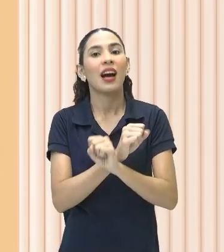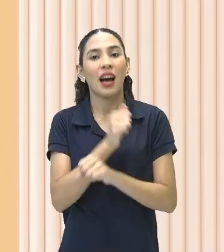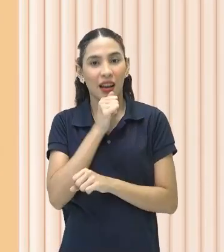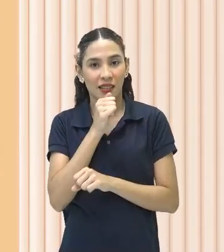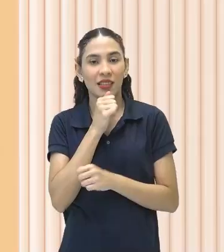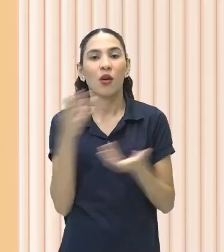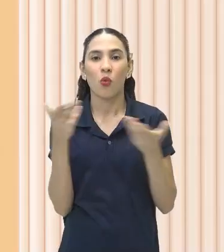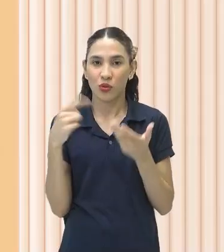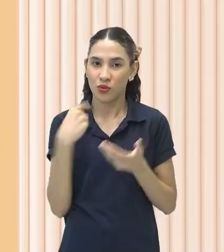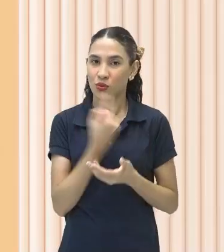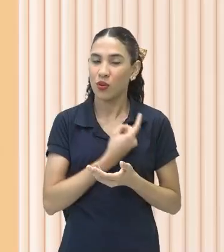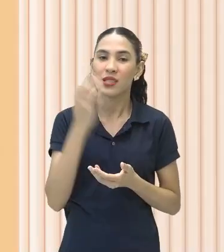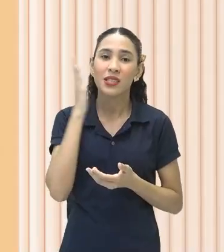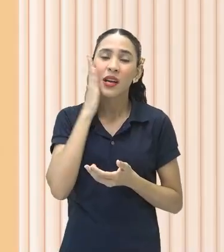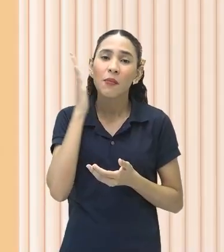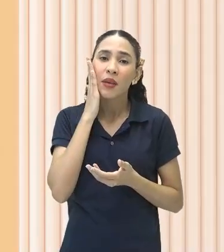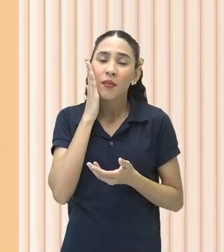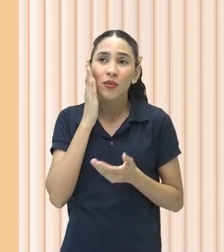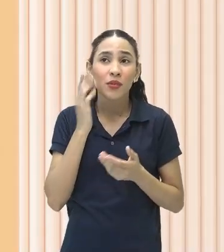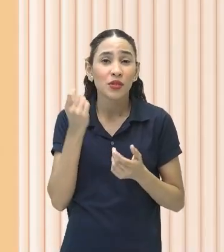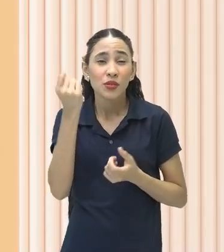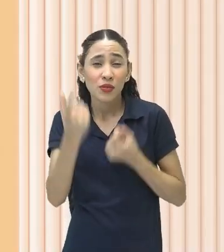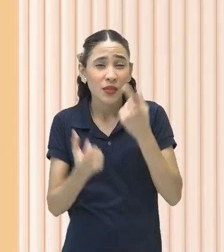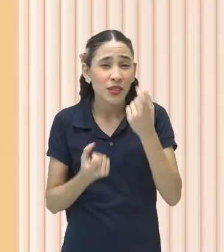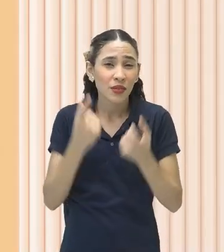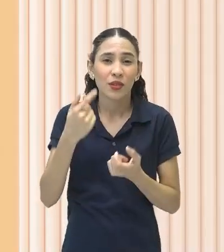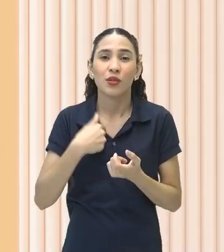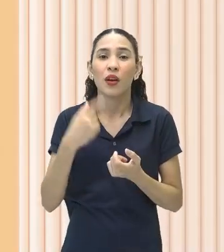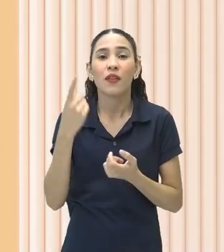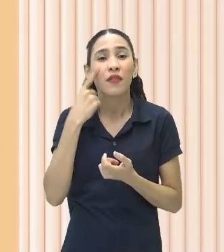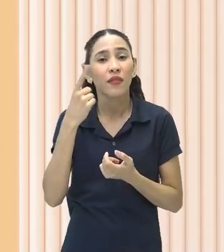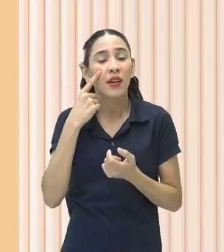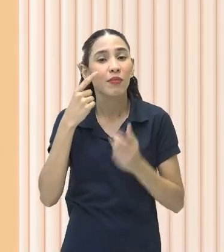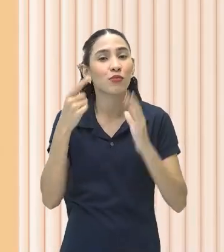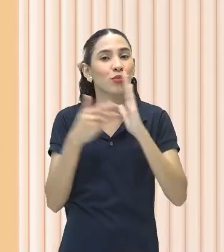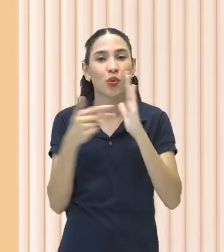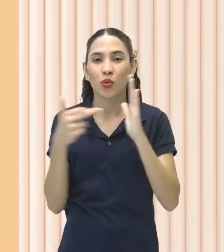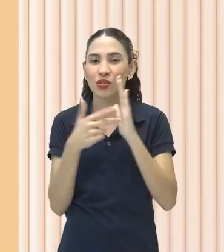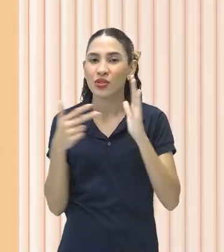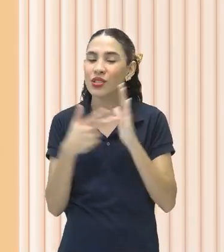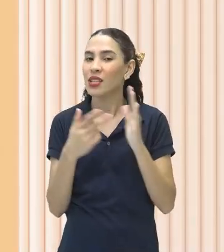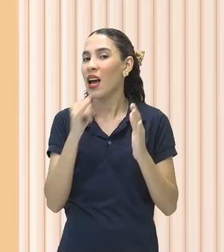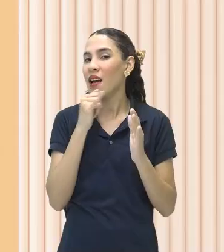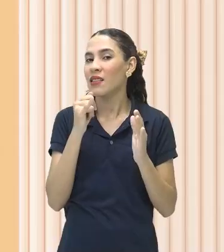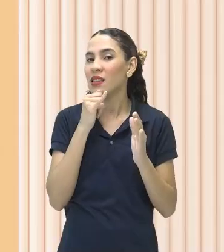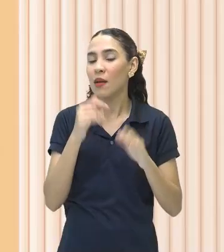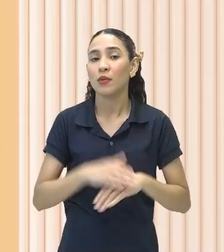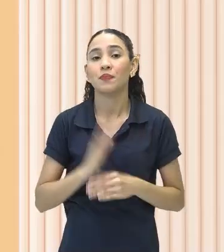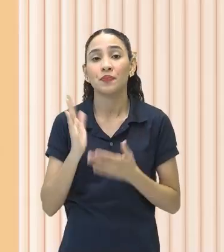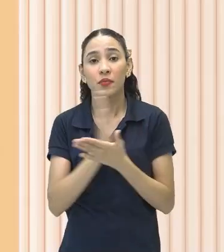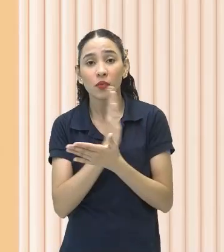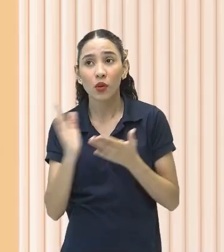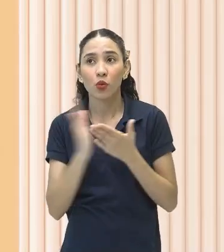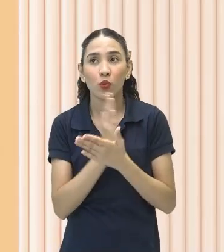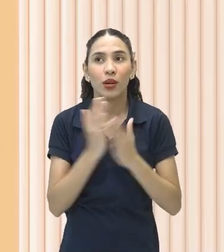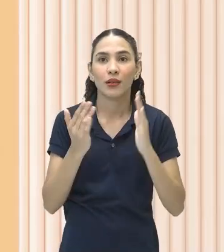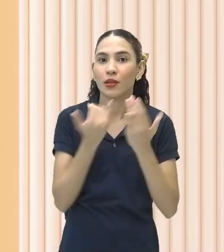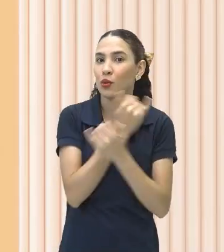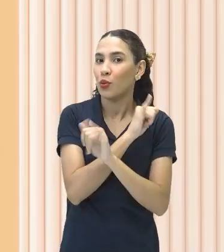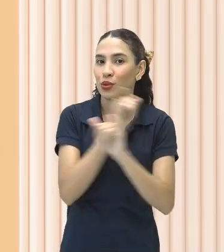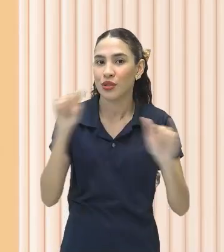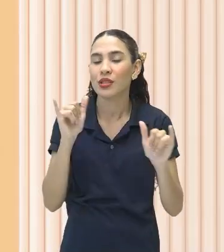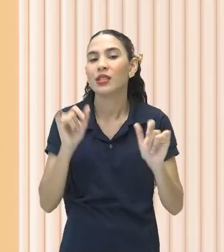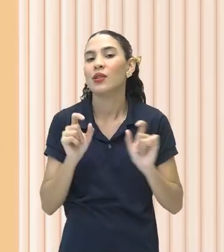nós sabemos. De quando em quando nós vimos nos noticiários, né, alguma coisa, alguma